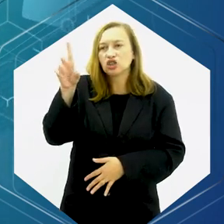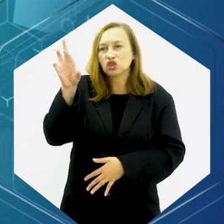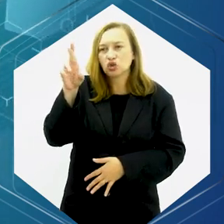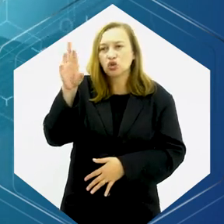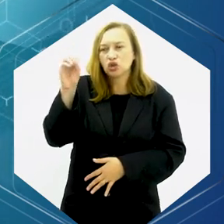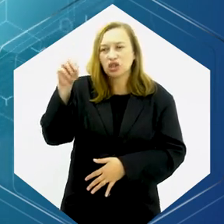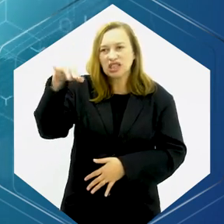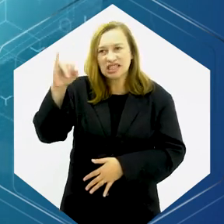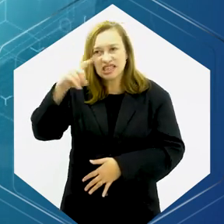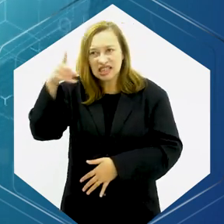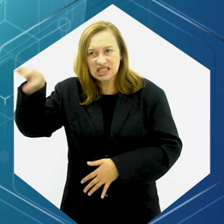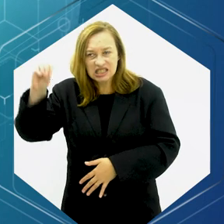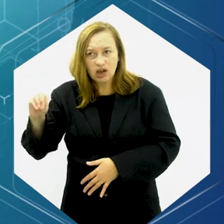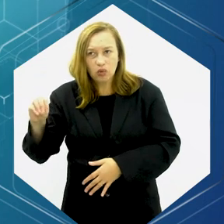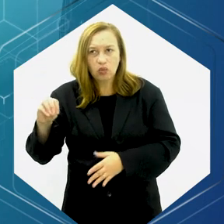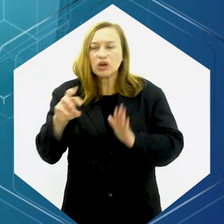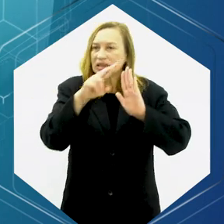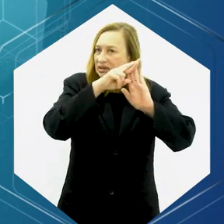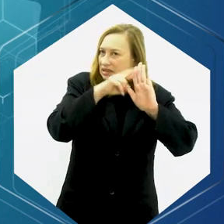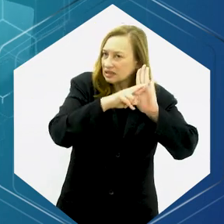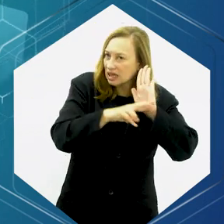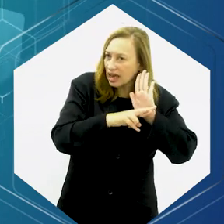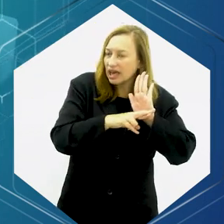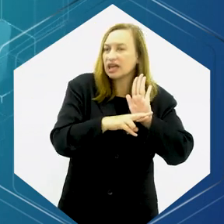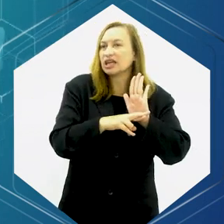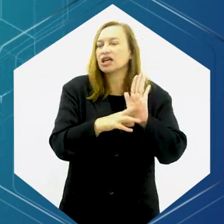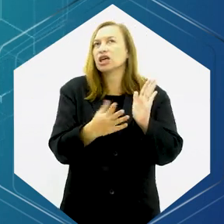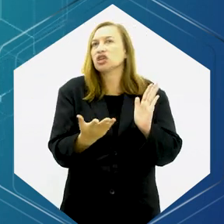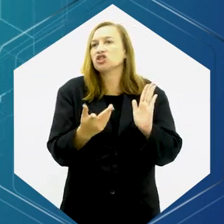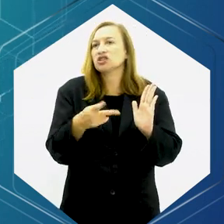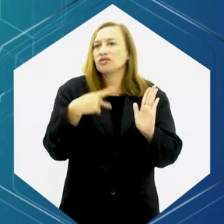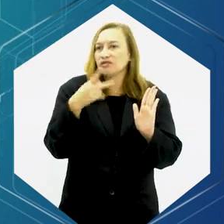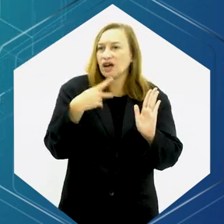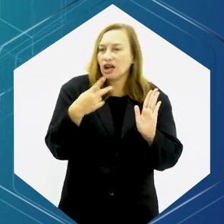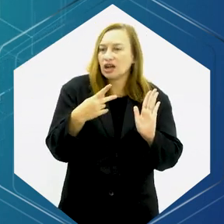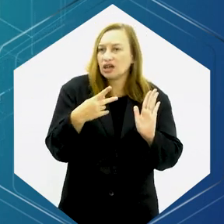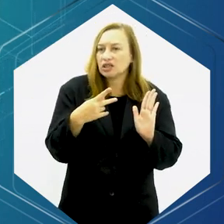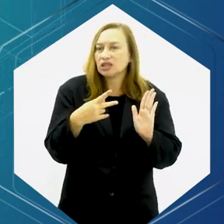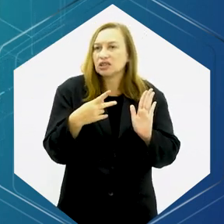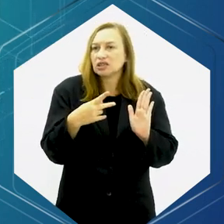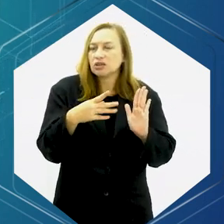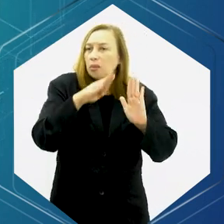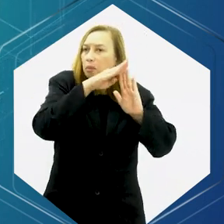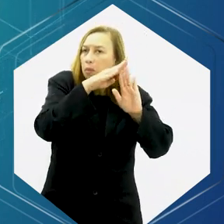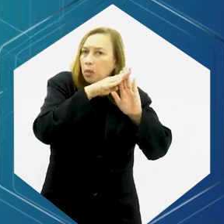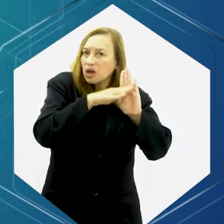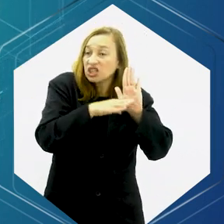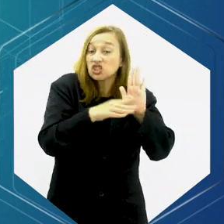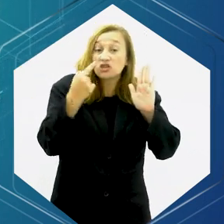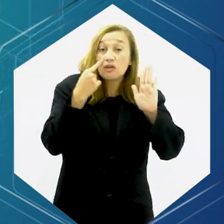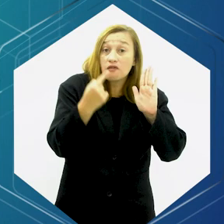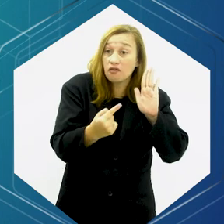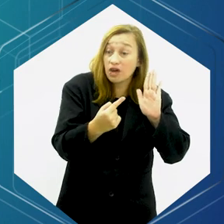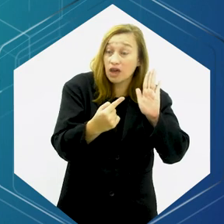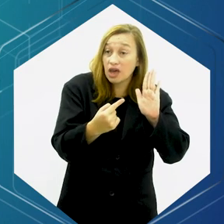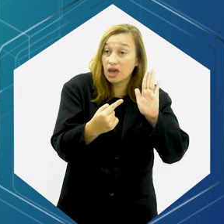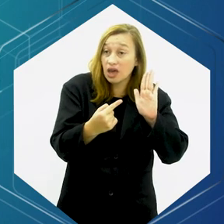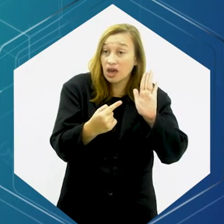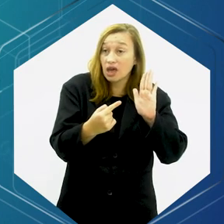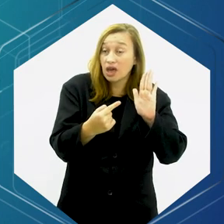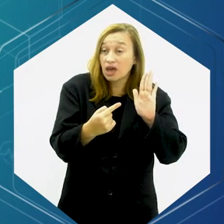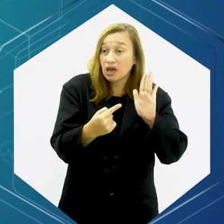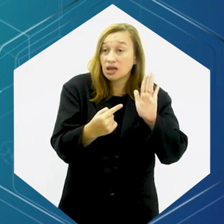E esses pontos de cortes então primeiro a gente faz essa padronização né que a gente chama aí de de zcore que a gente vê muito